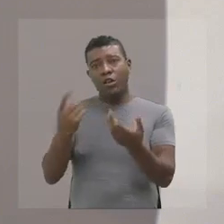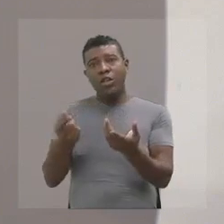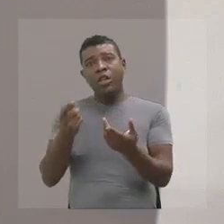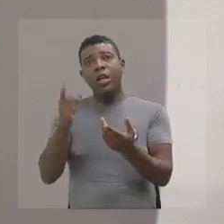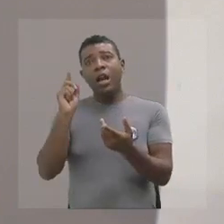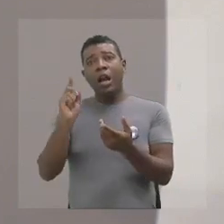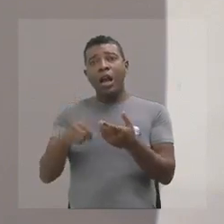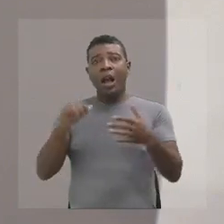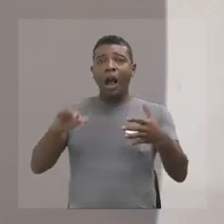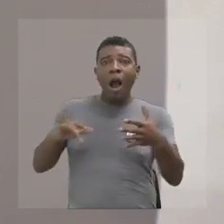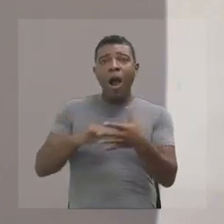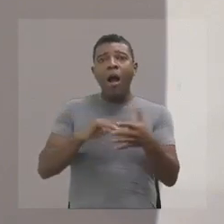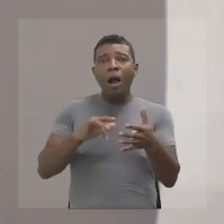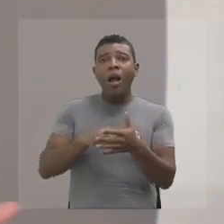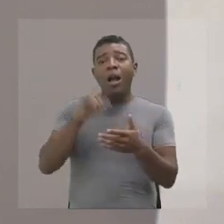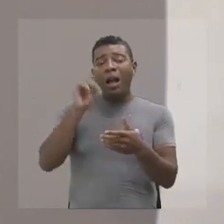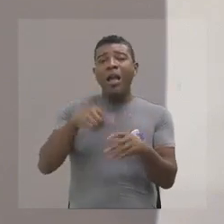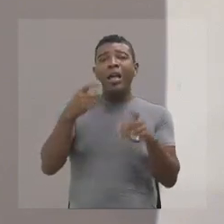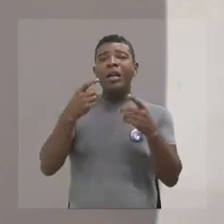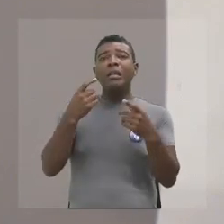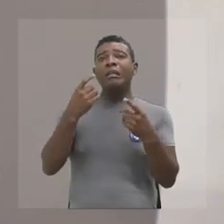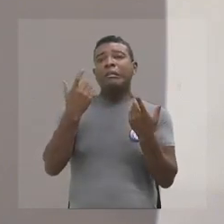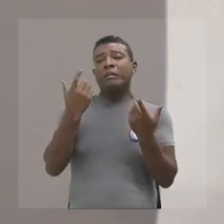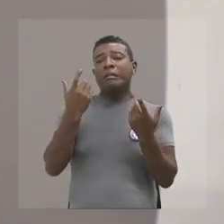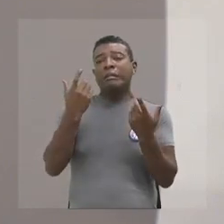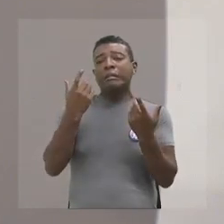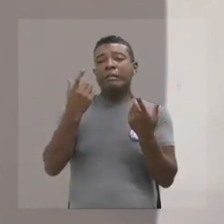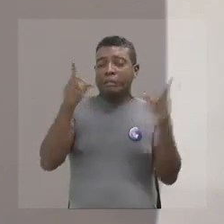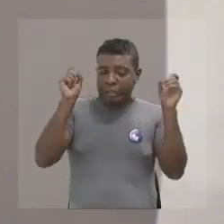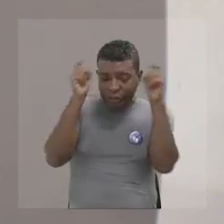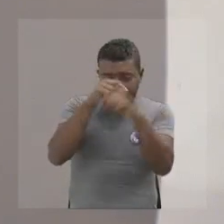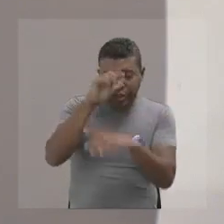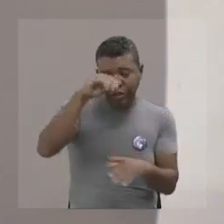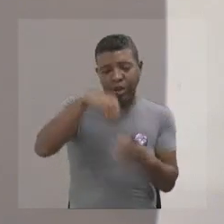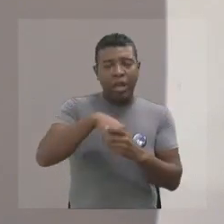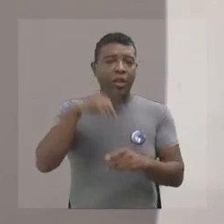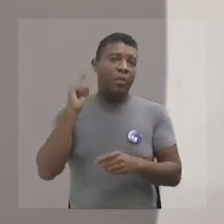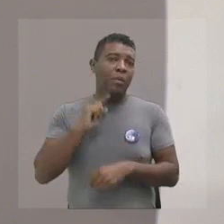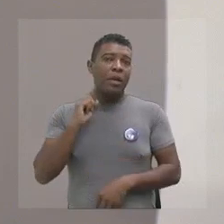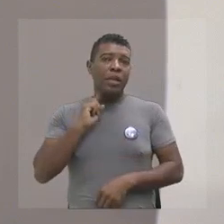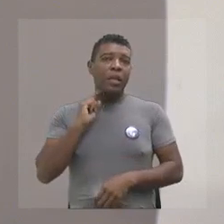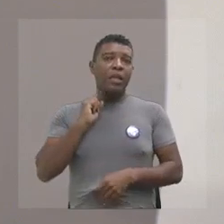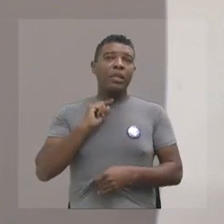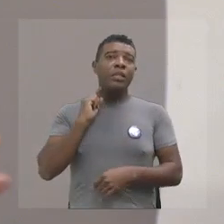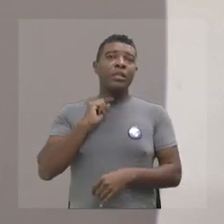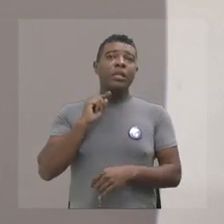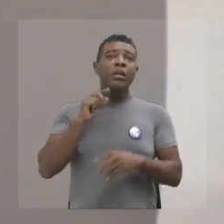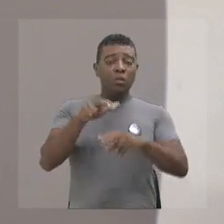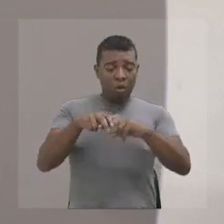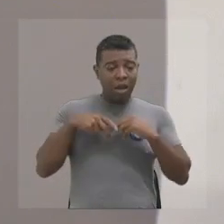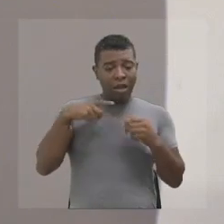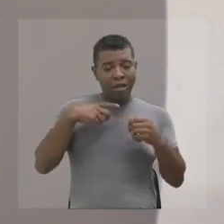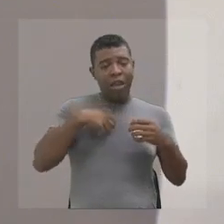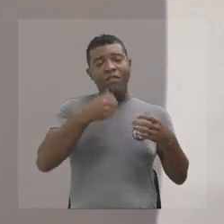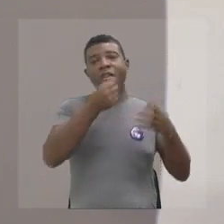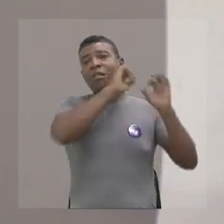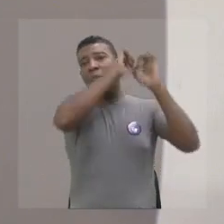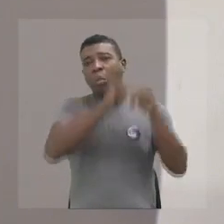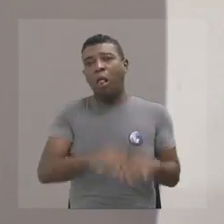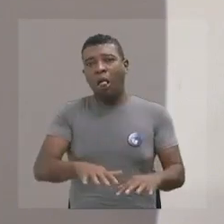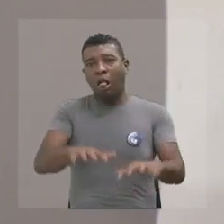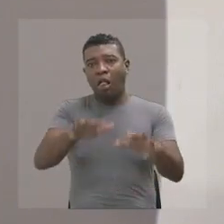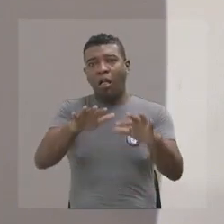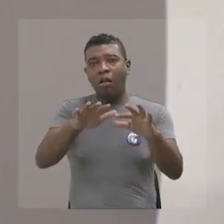de Minas Gerais não apenas no estado de Minas Gerais em função dos dois grandes desastres que nós tivemos mas também com outras experiências